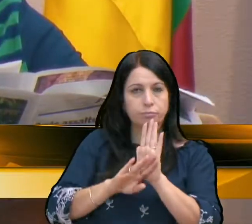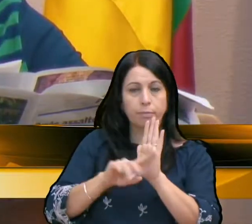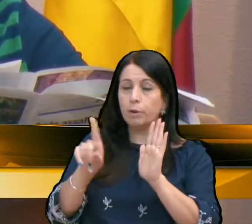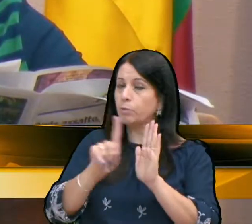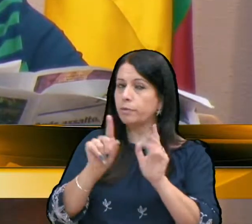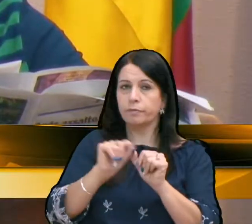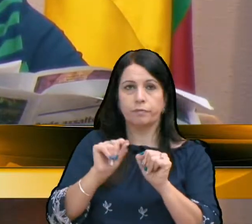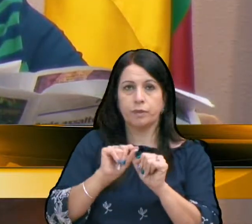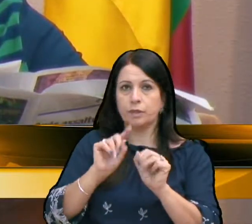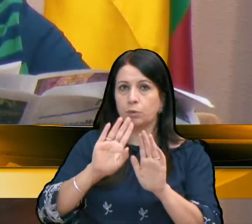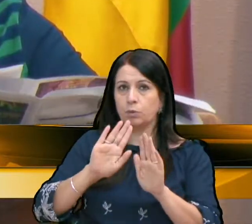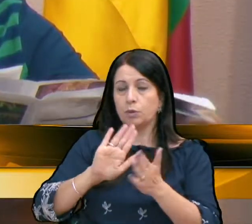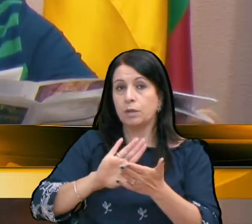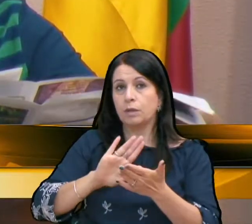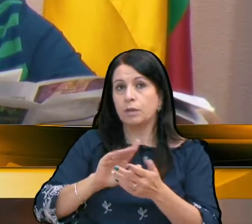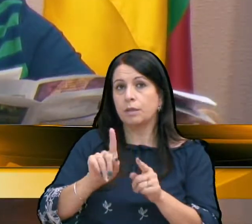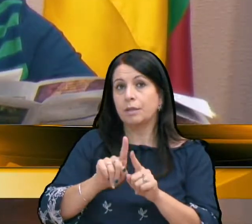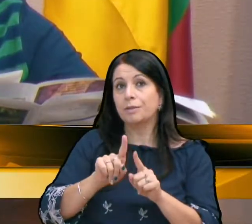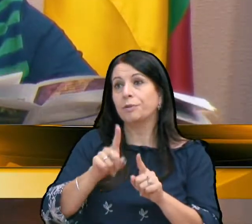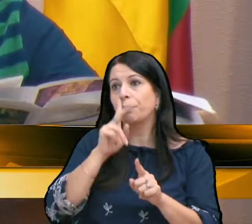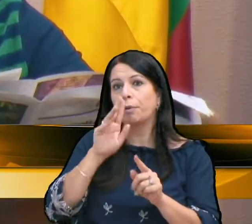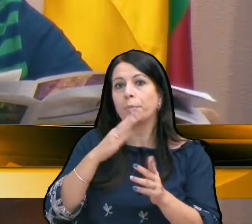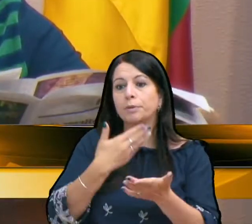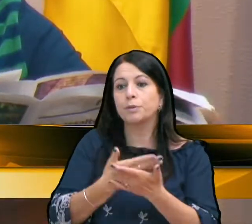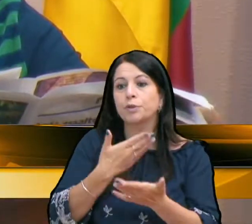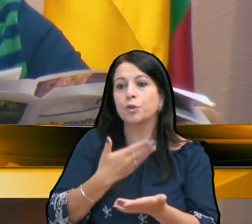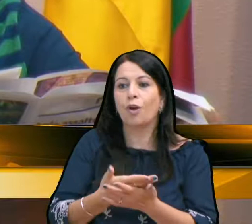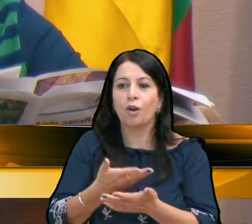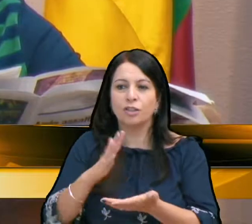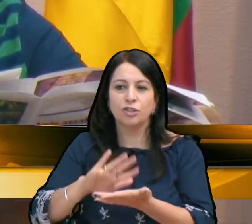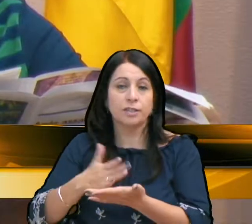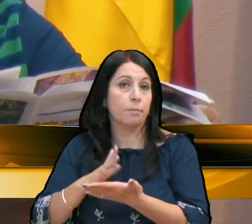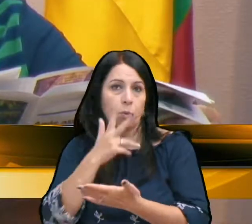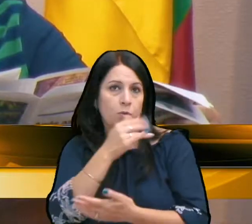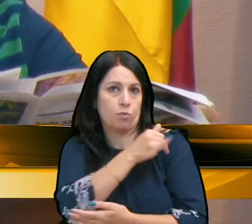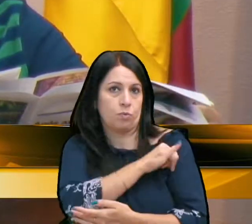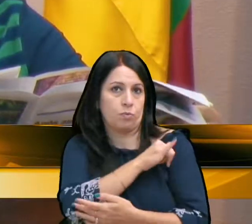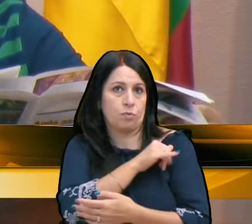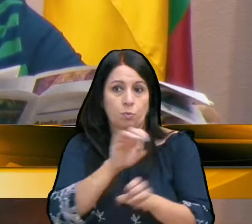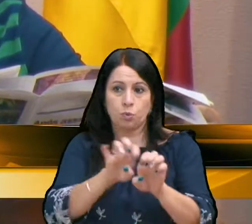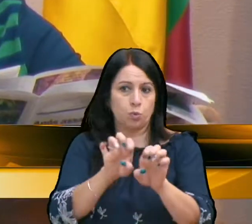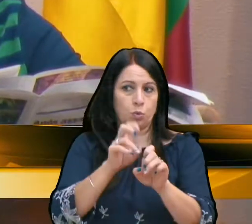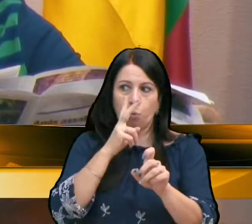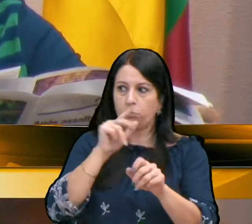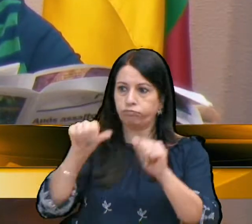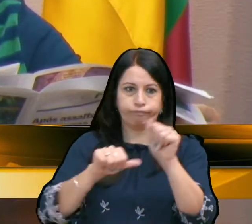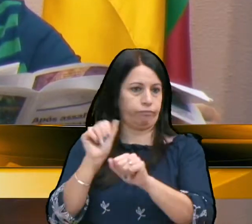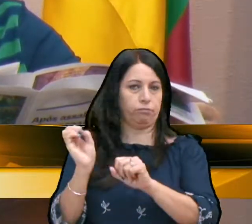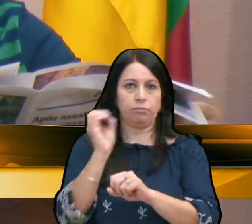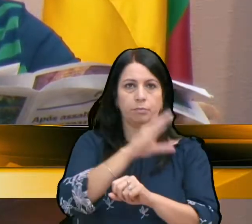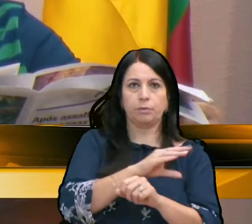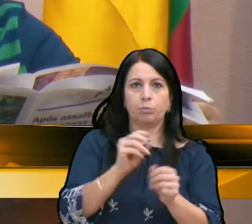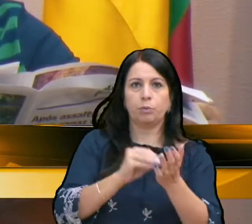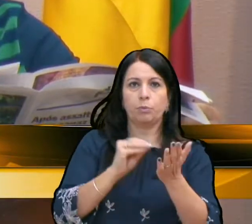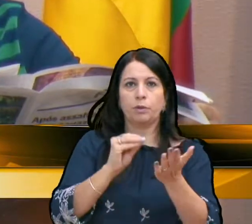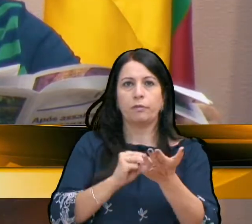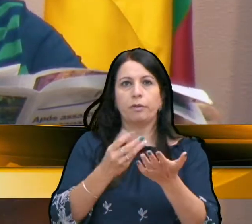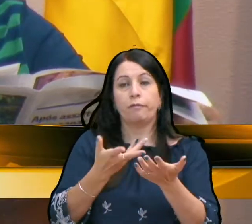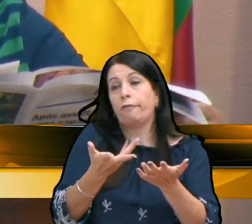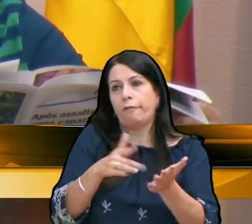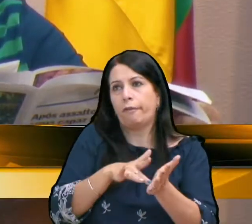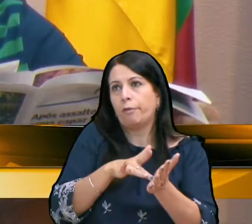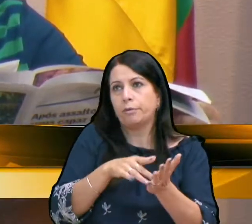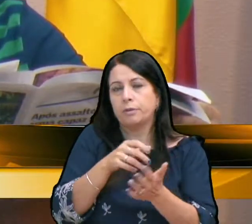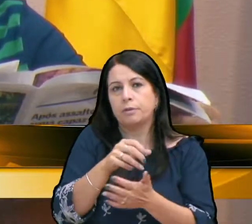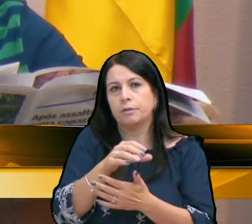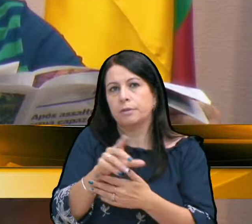estamos tratando das escolas com escolas do Rio. Não se poderia cortar toda a estrutura de uma hora para outra, sob justificativa de uma falsa dicotomia.